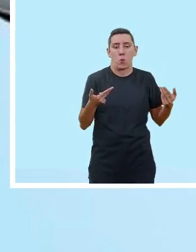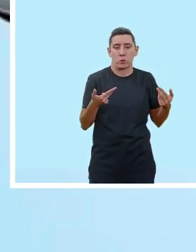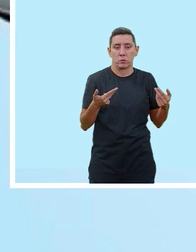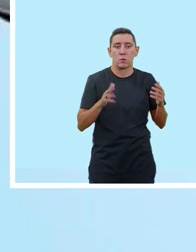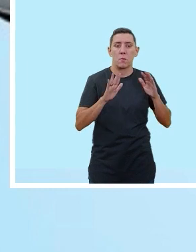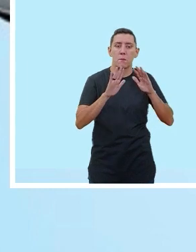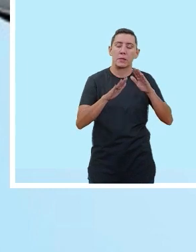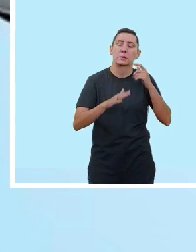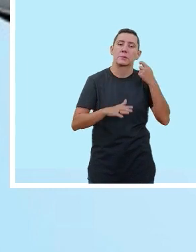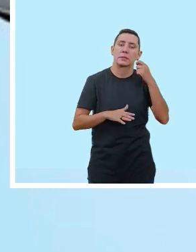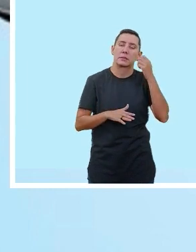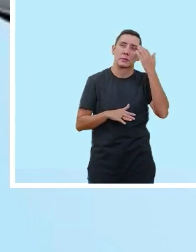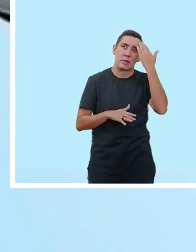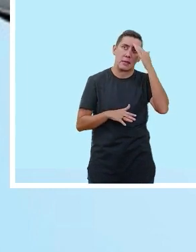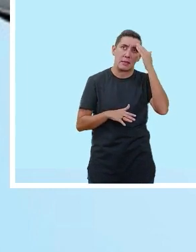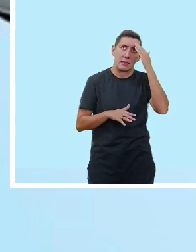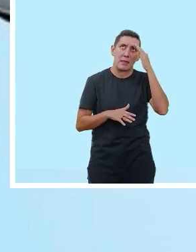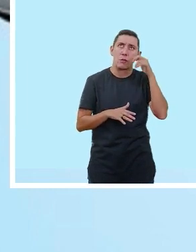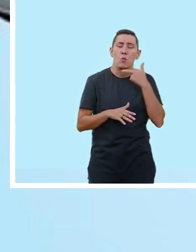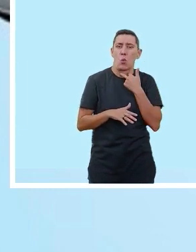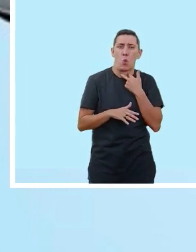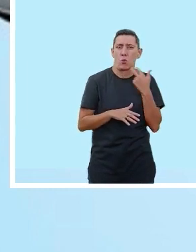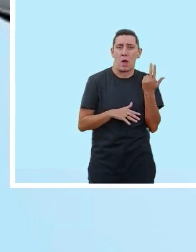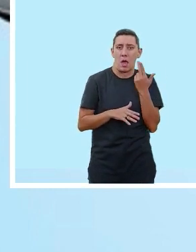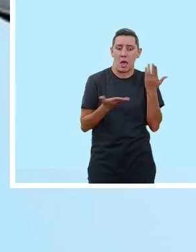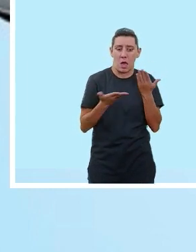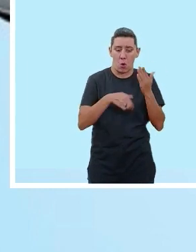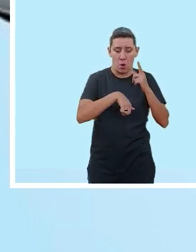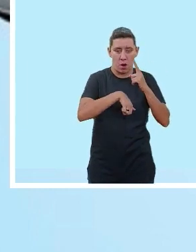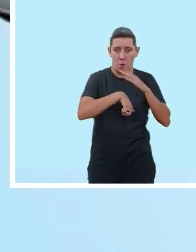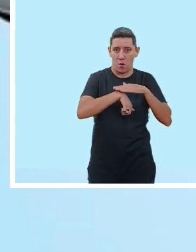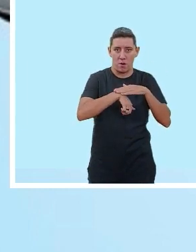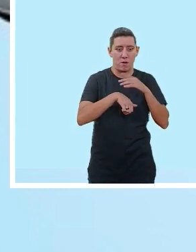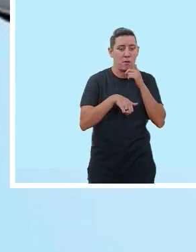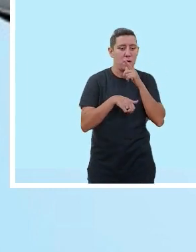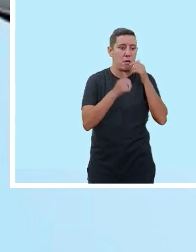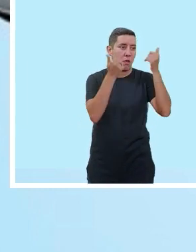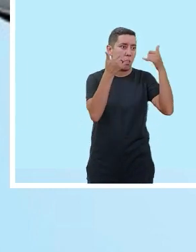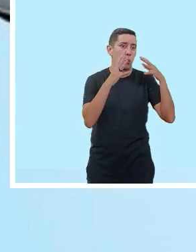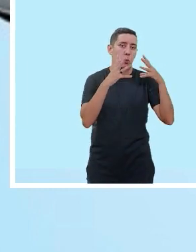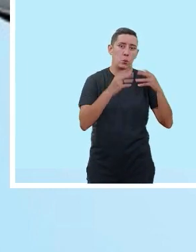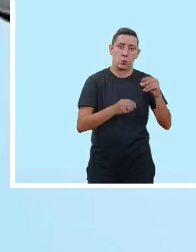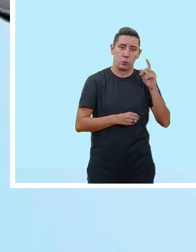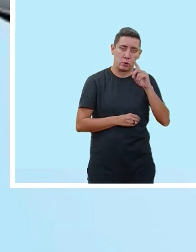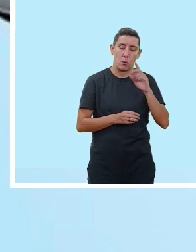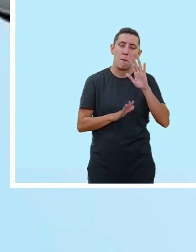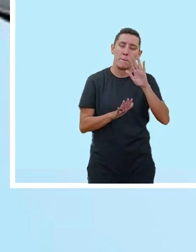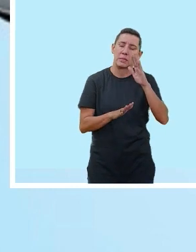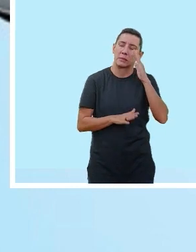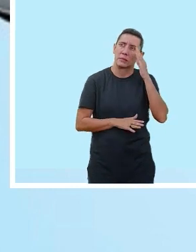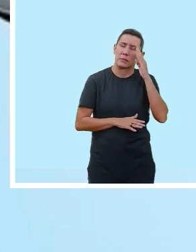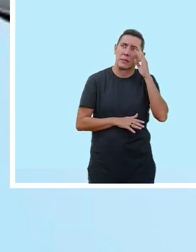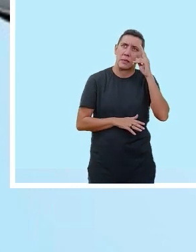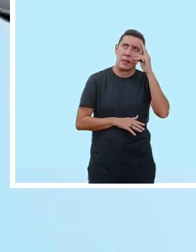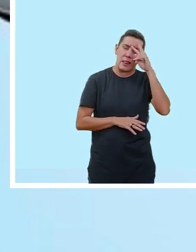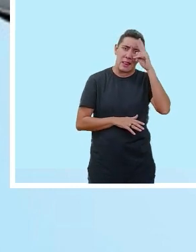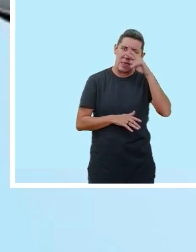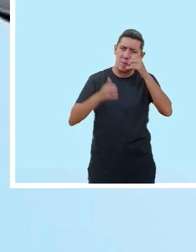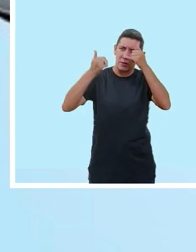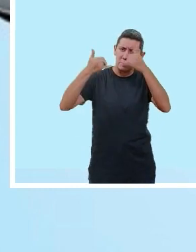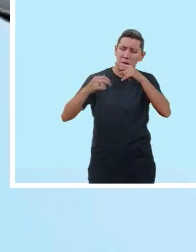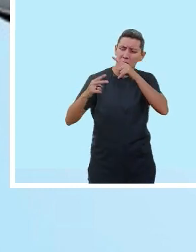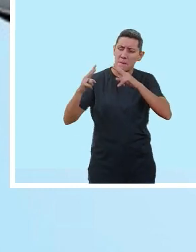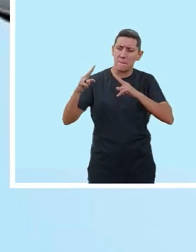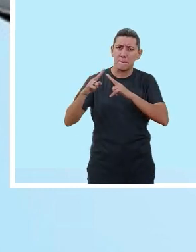carbono, né? Então, como eu comentei, em função do Acordo de Paris, foi definido alguns limites de